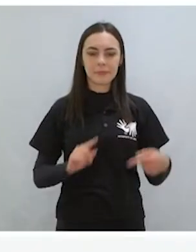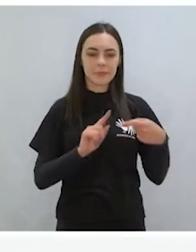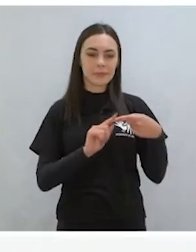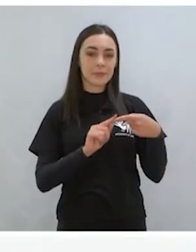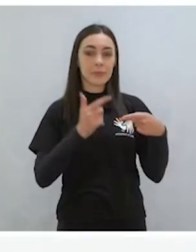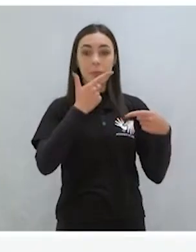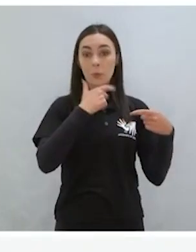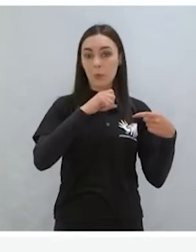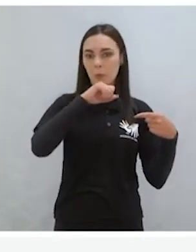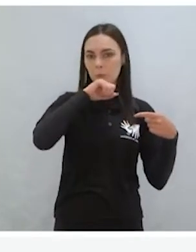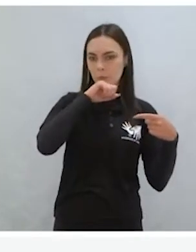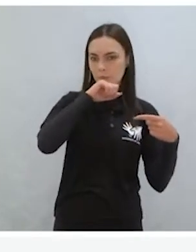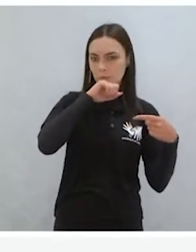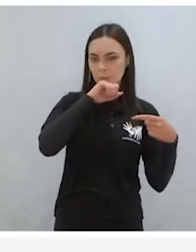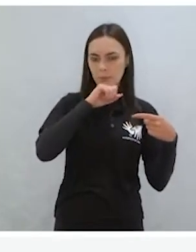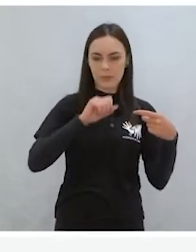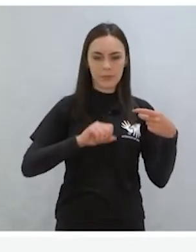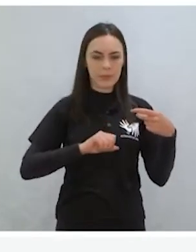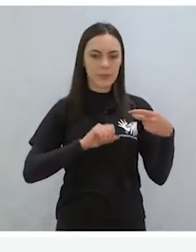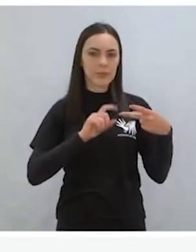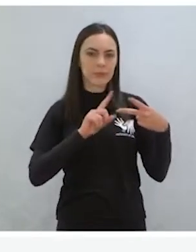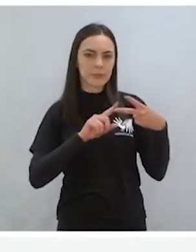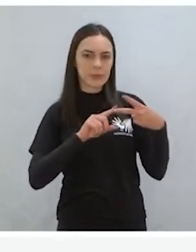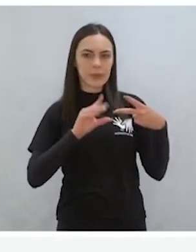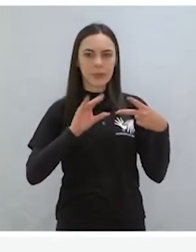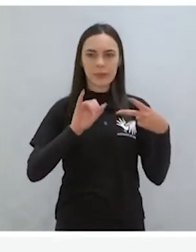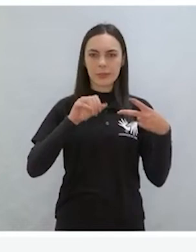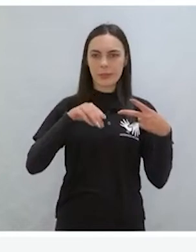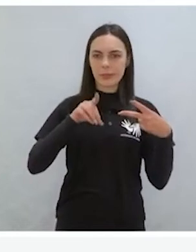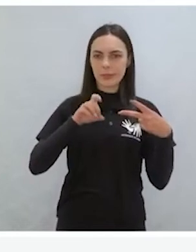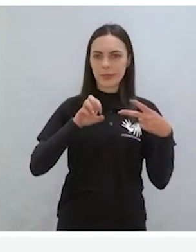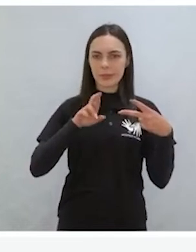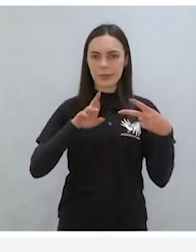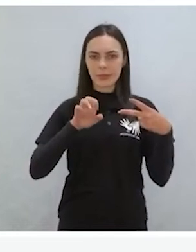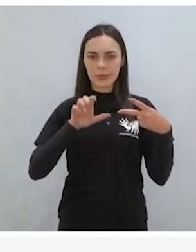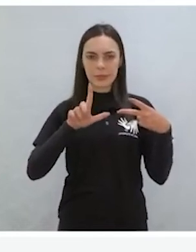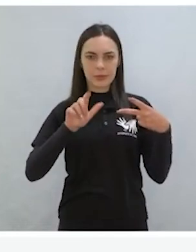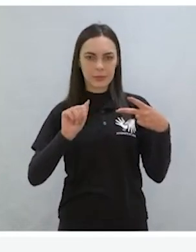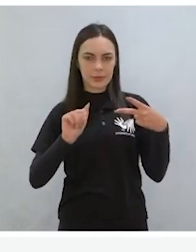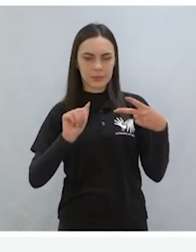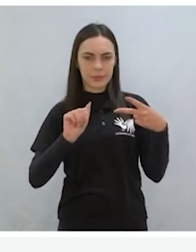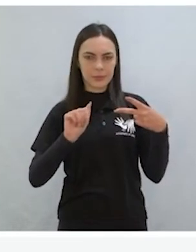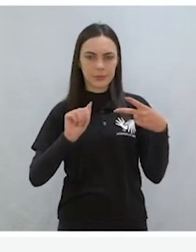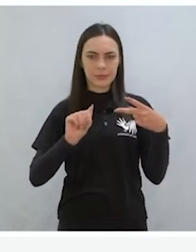temos o pai da Cinderela e a Cinderela.